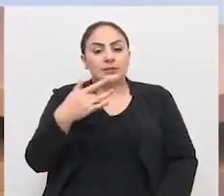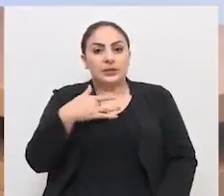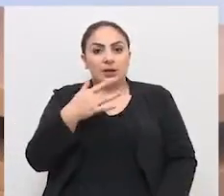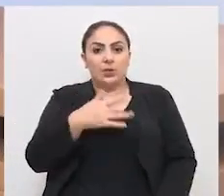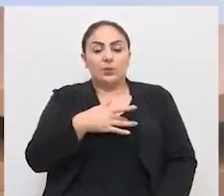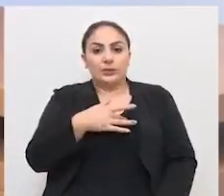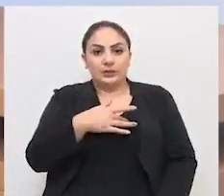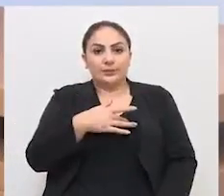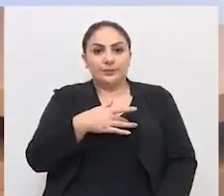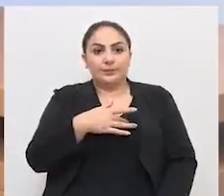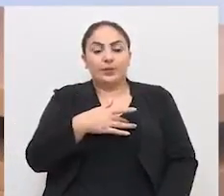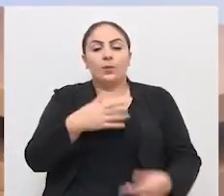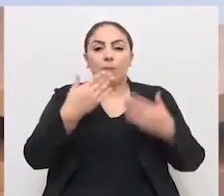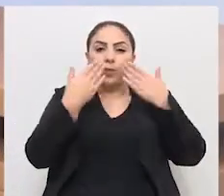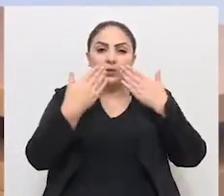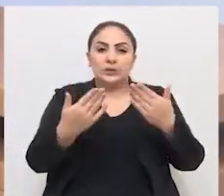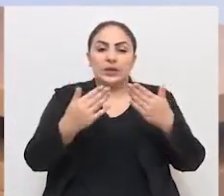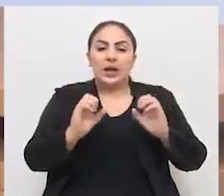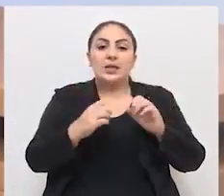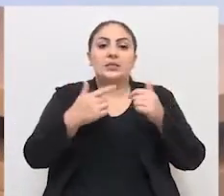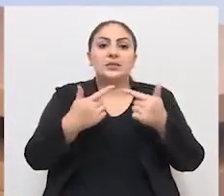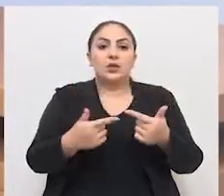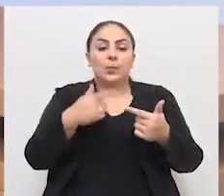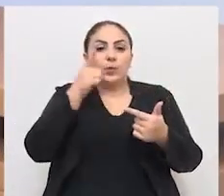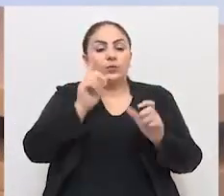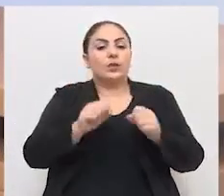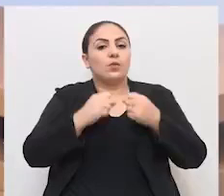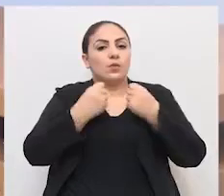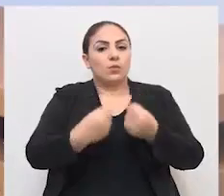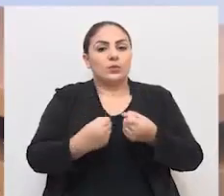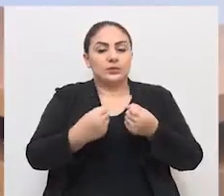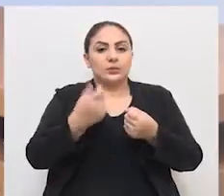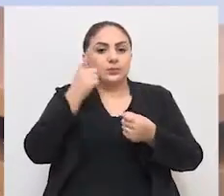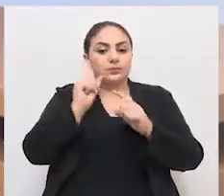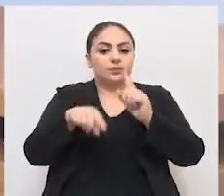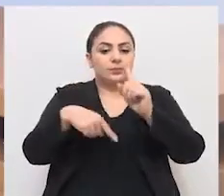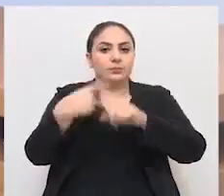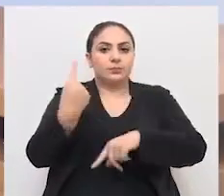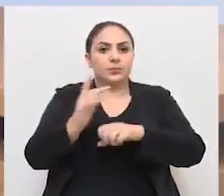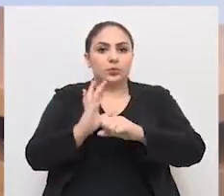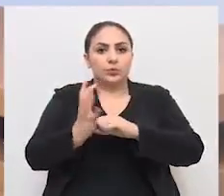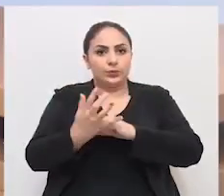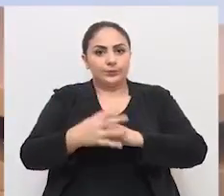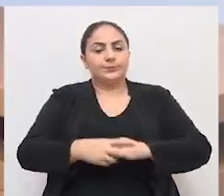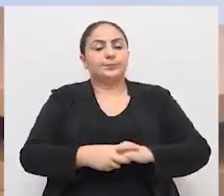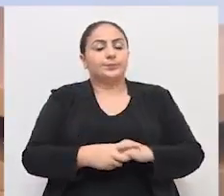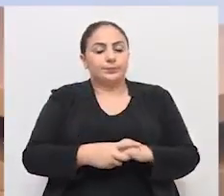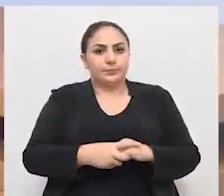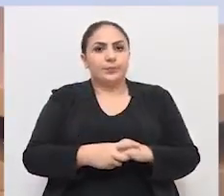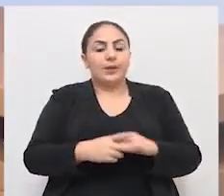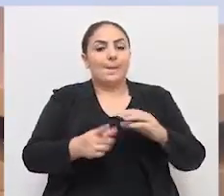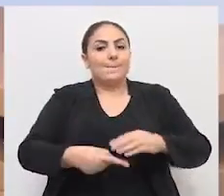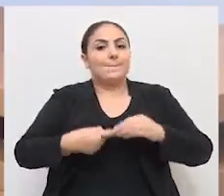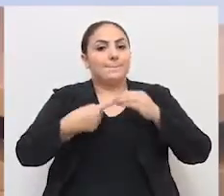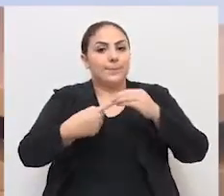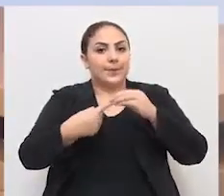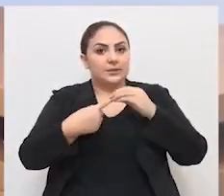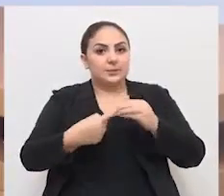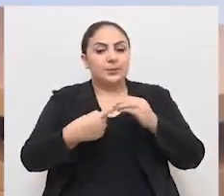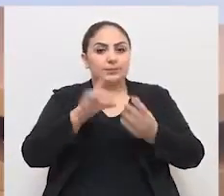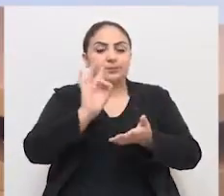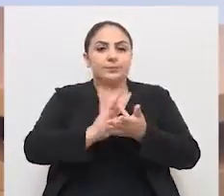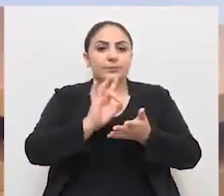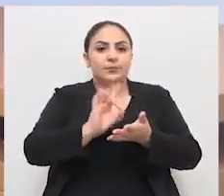ministro da Saúde interino apresentaram ações para reforçar o combate à Covid-19. A